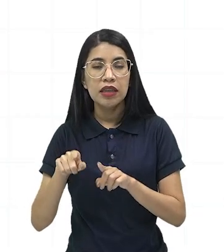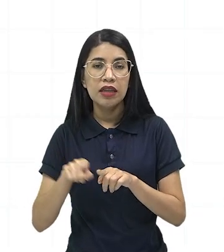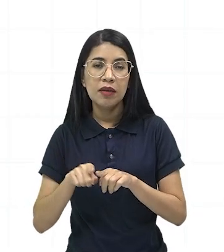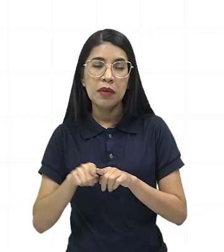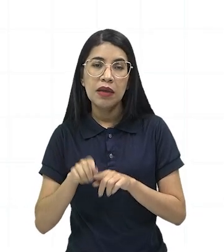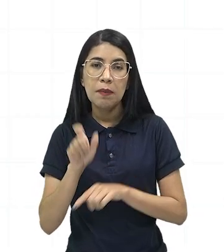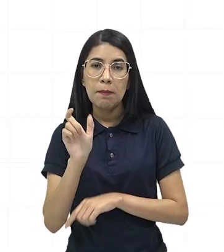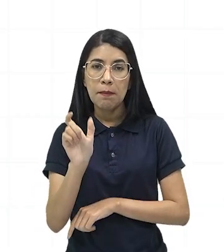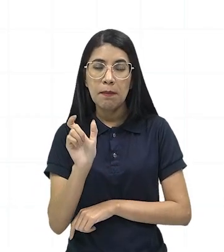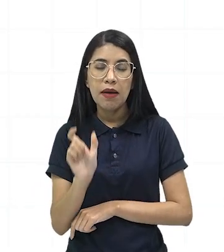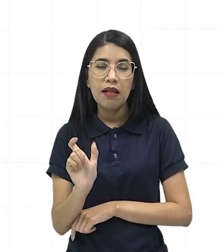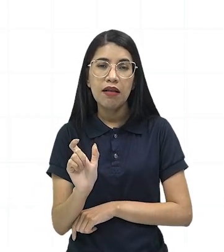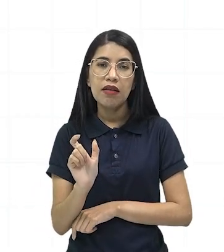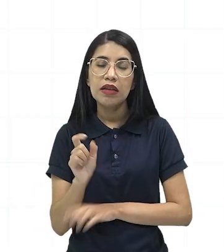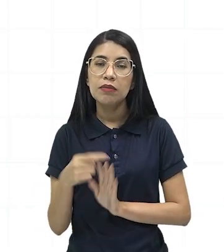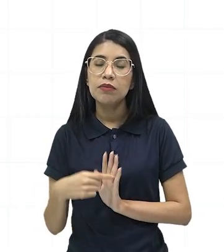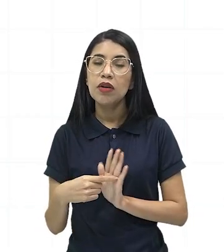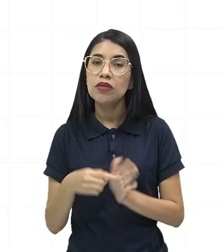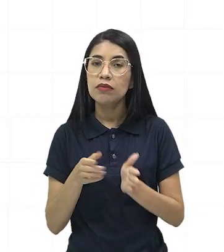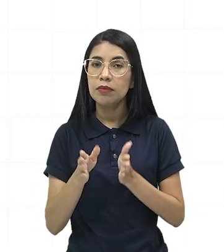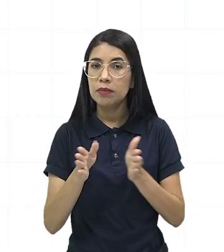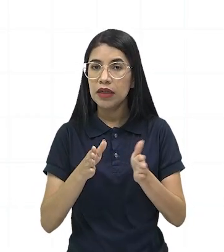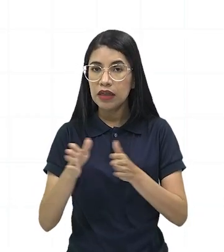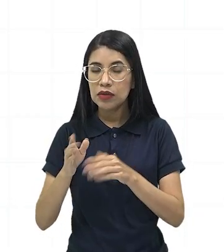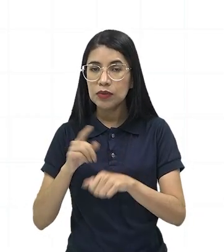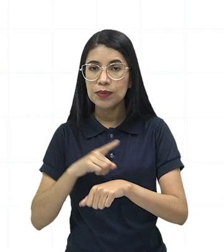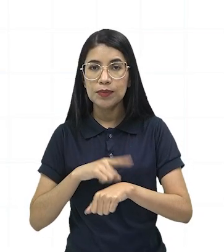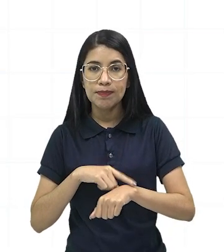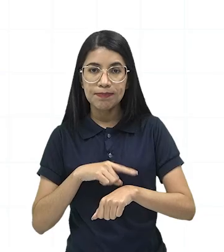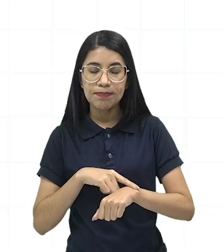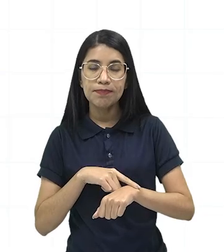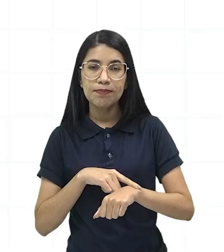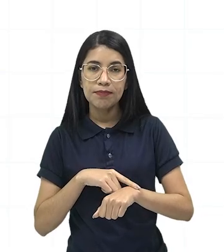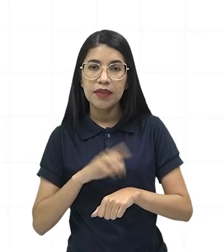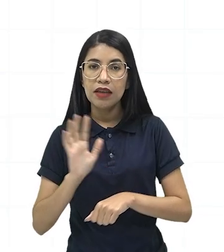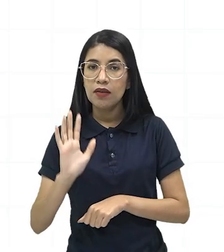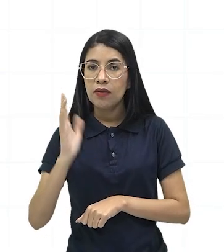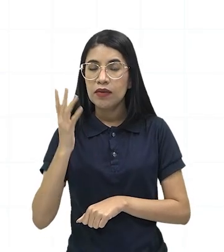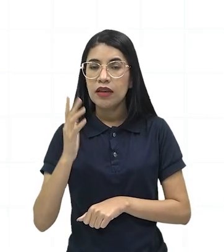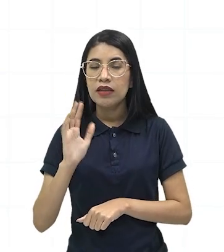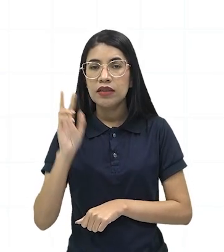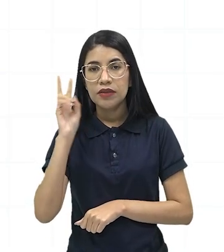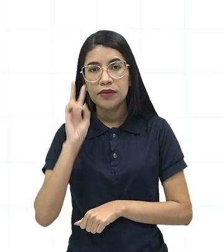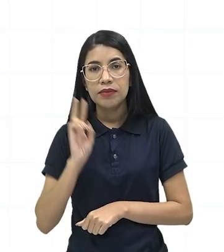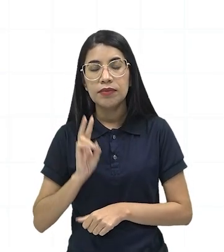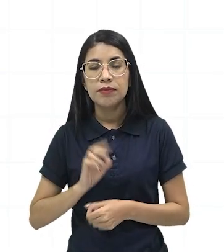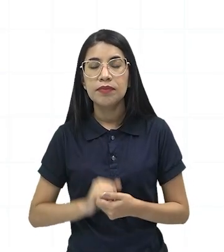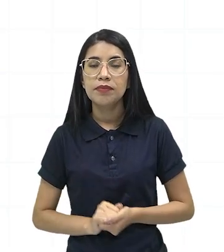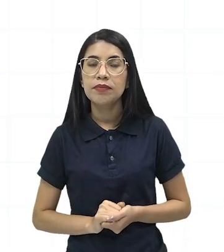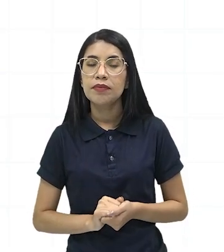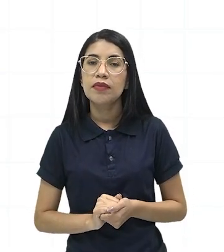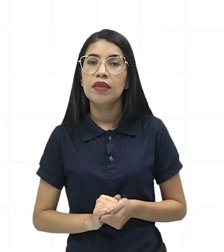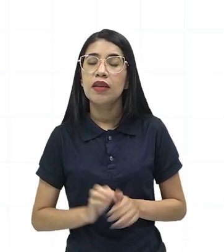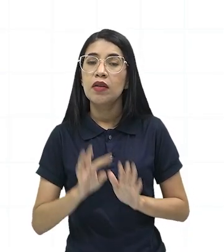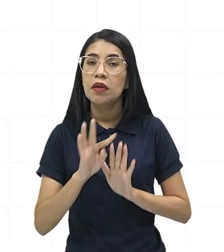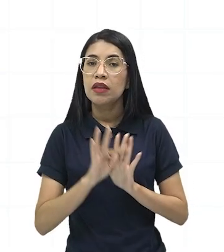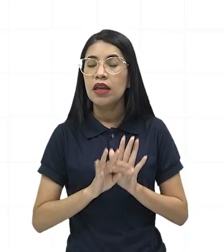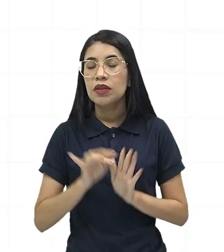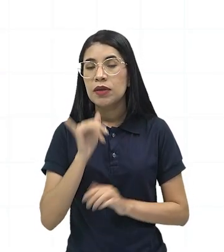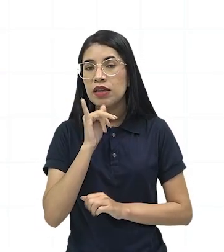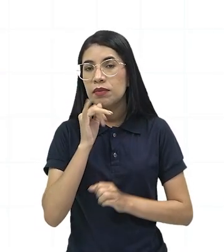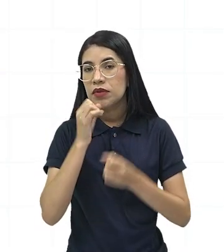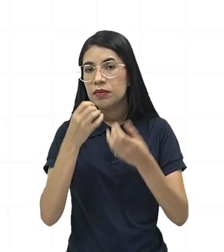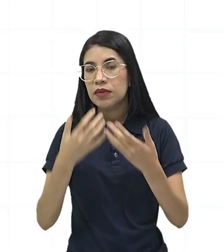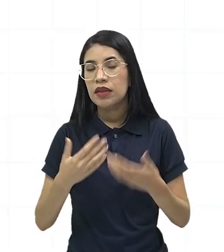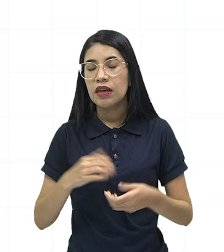que indicam o tempo, né? Então, o texto pode estar dito assim, um